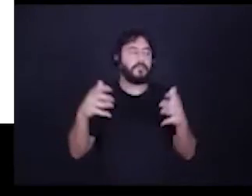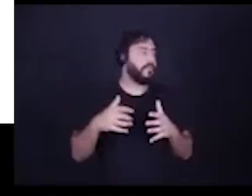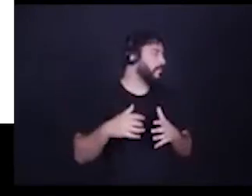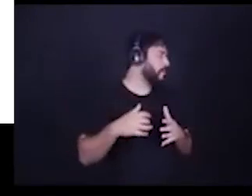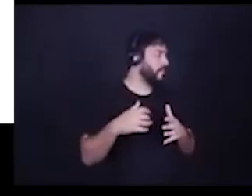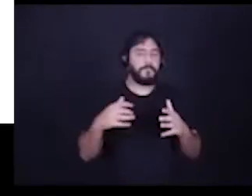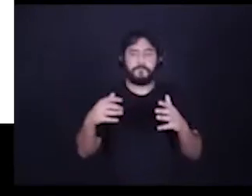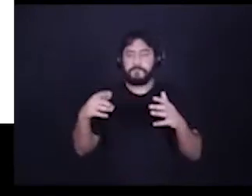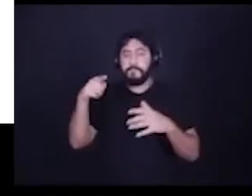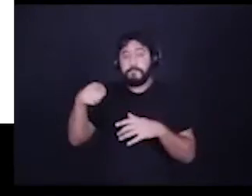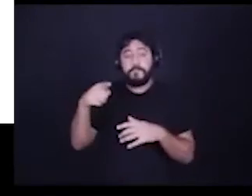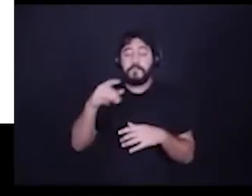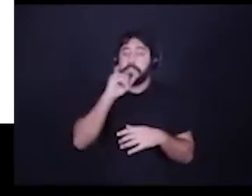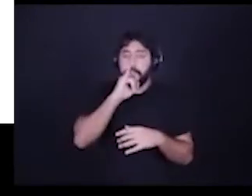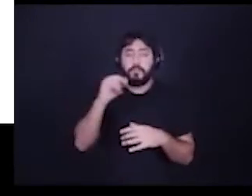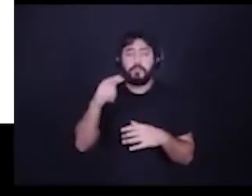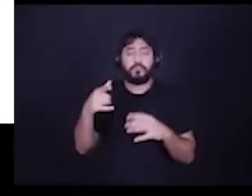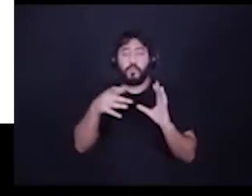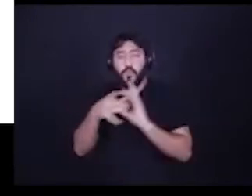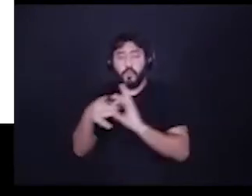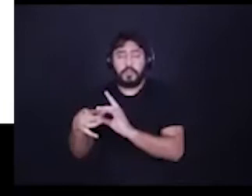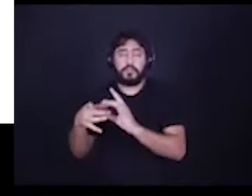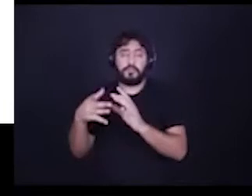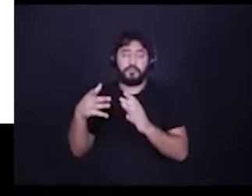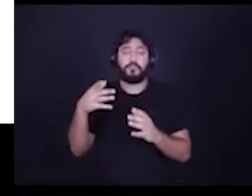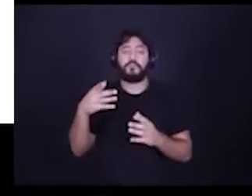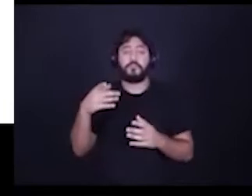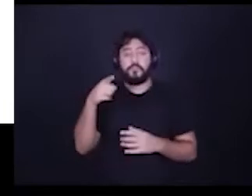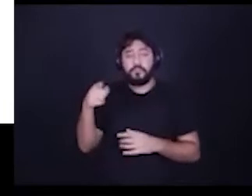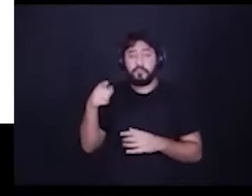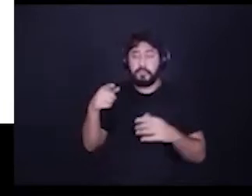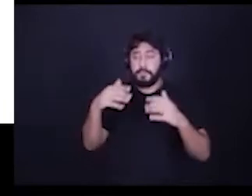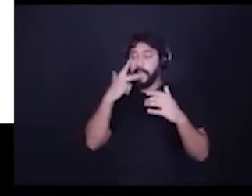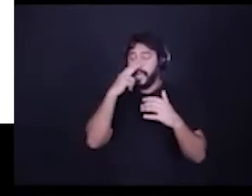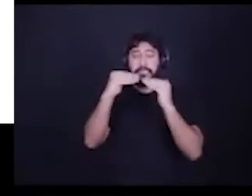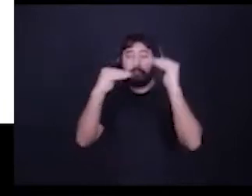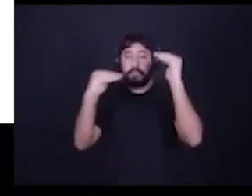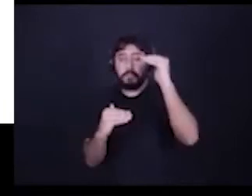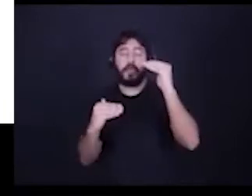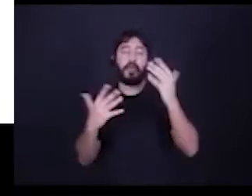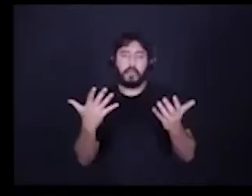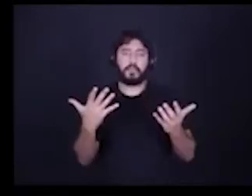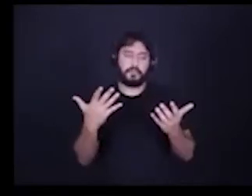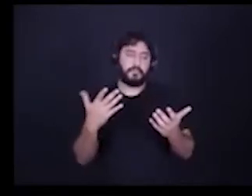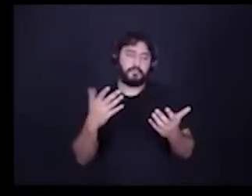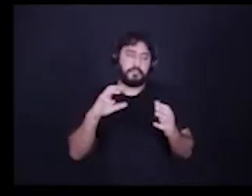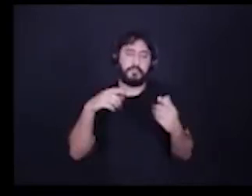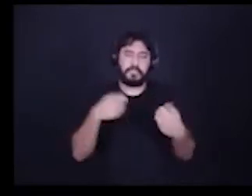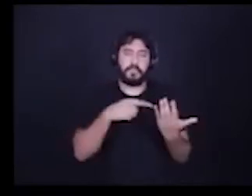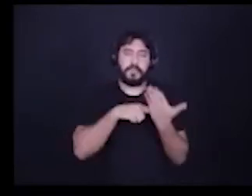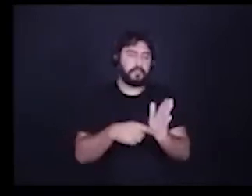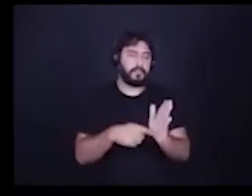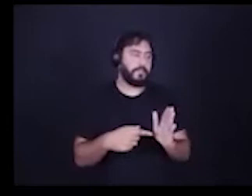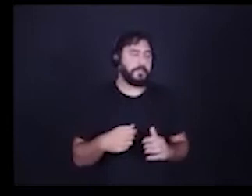né, de todos os contextos de desigualdade que estão por trás, na verdade, de uma iniciativa como essa. Então, eu